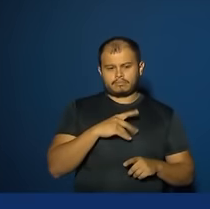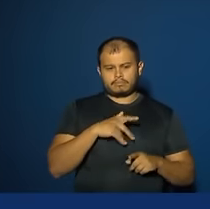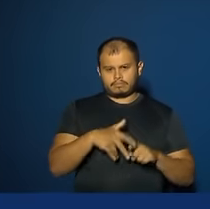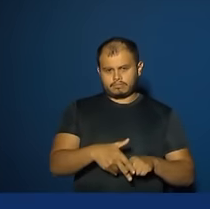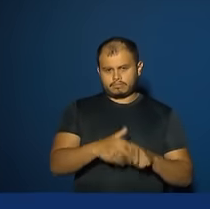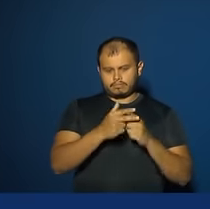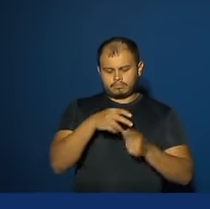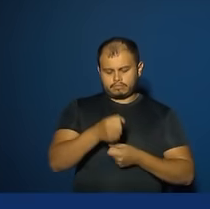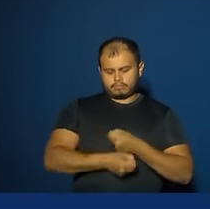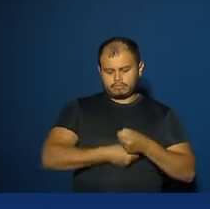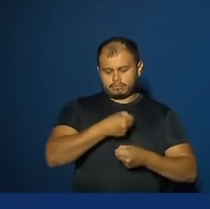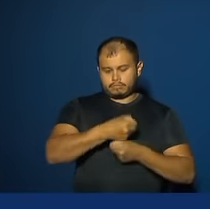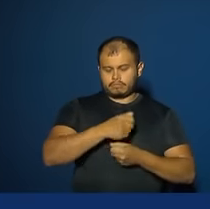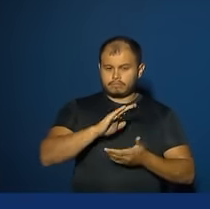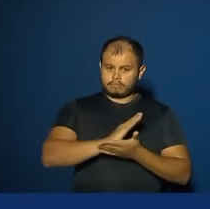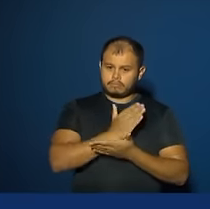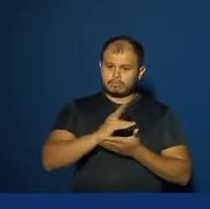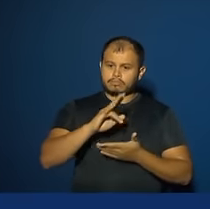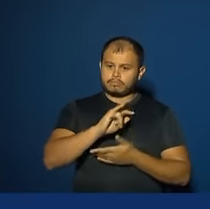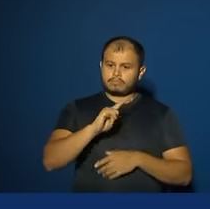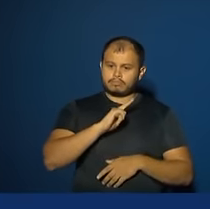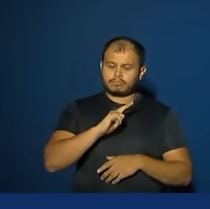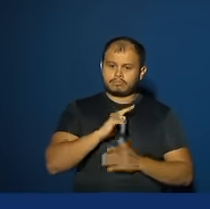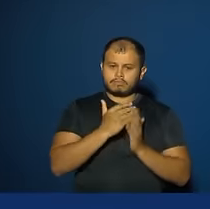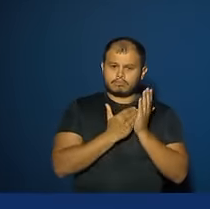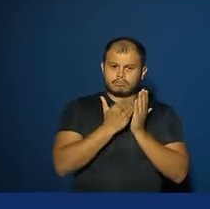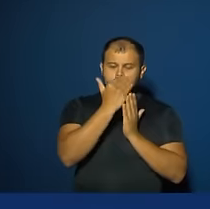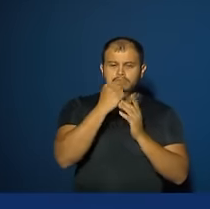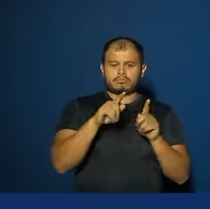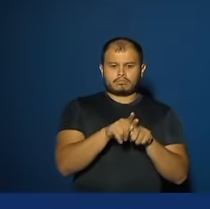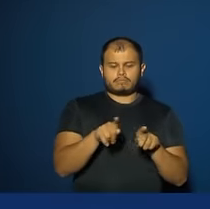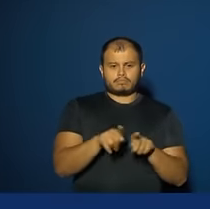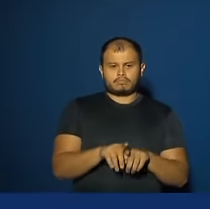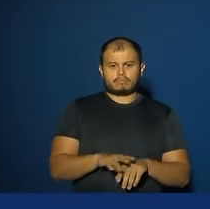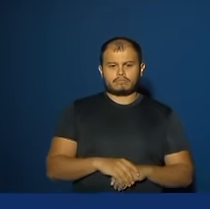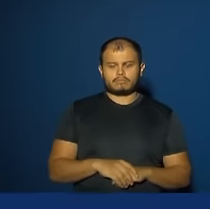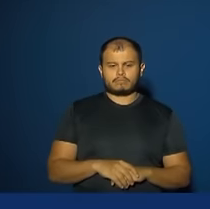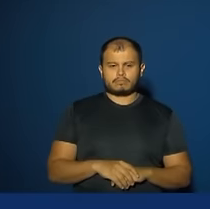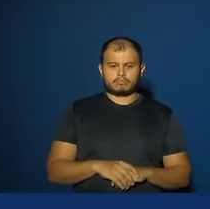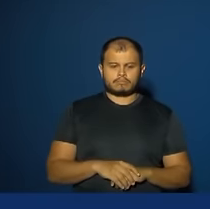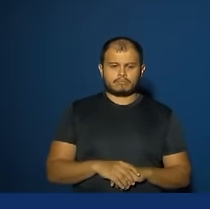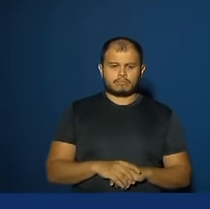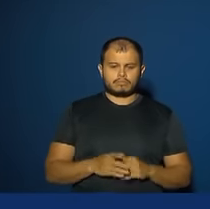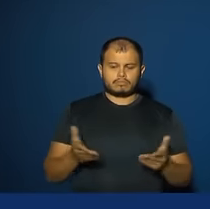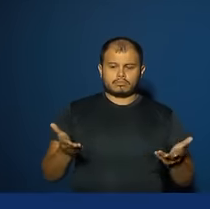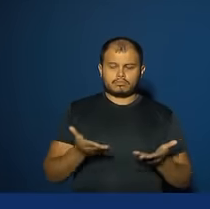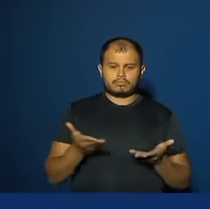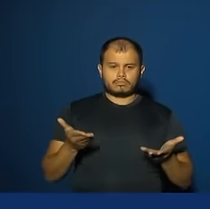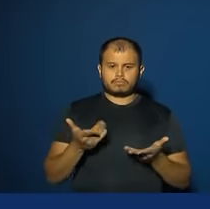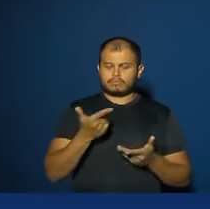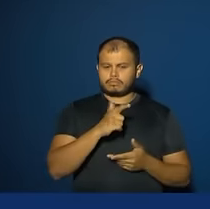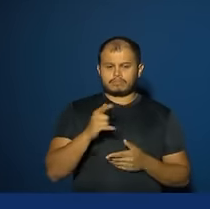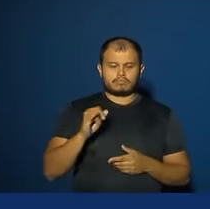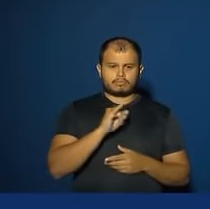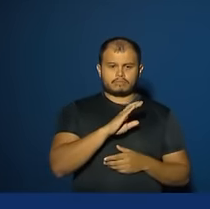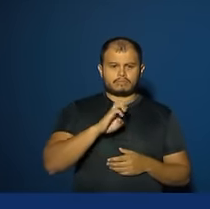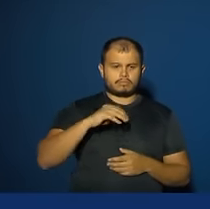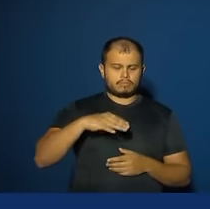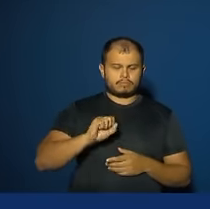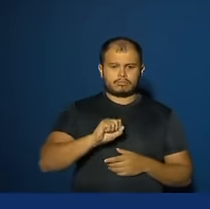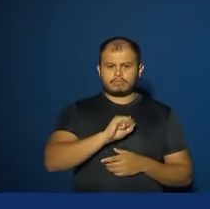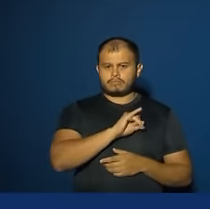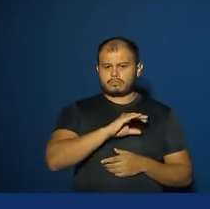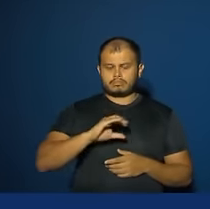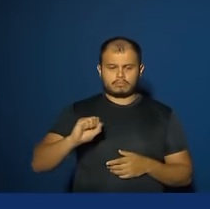esse ano, e alguns setores terão aumento de carga tributária. Por exemplo, um clássico é saneamento. Saneamento hoje não paga ICMS nem ISS,